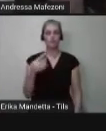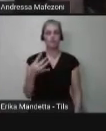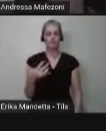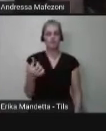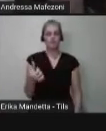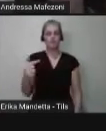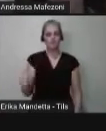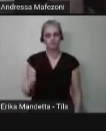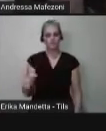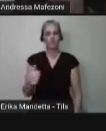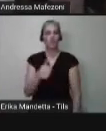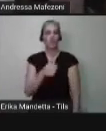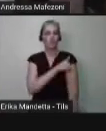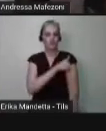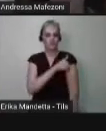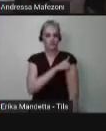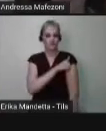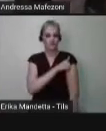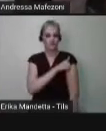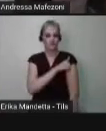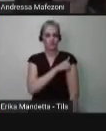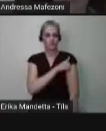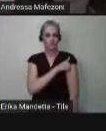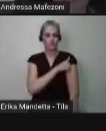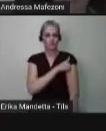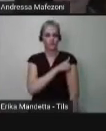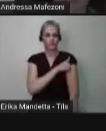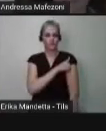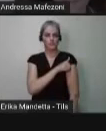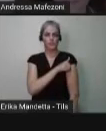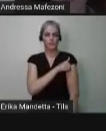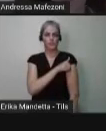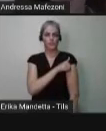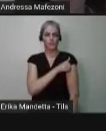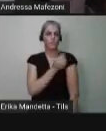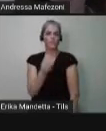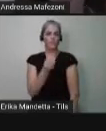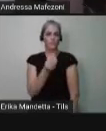3.467 estudantes, sendo estes